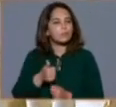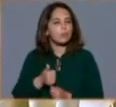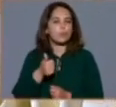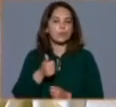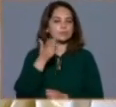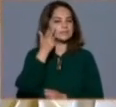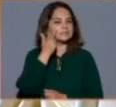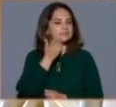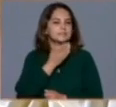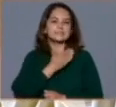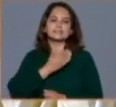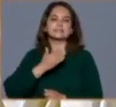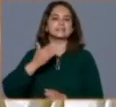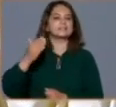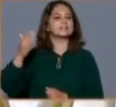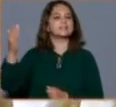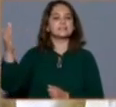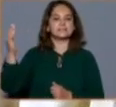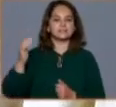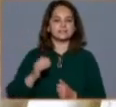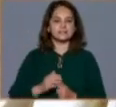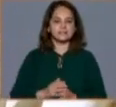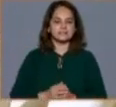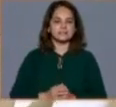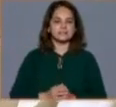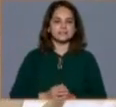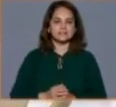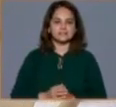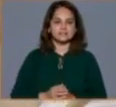a vida inteira.